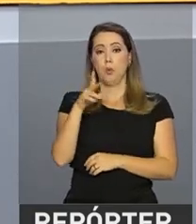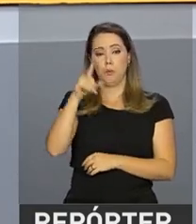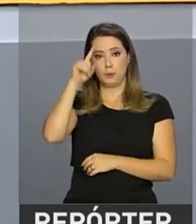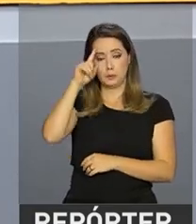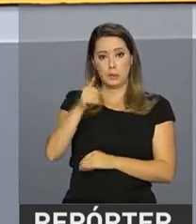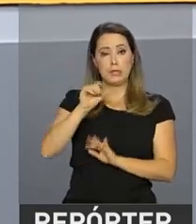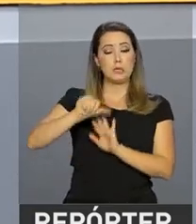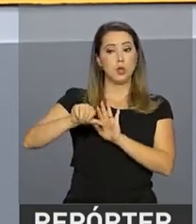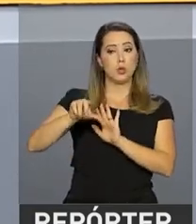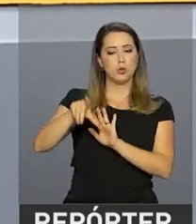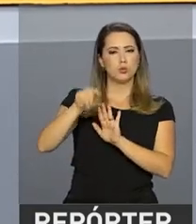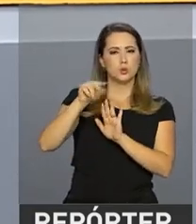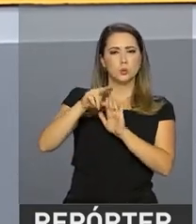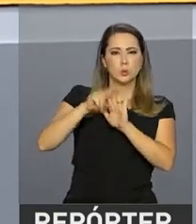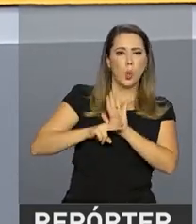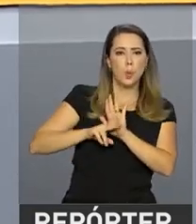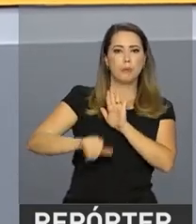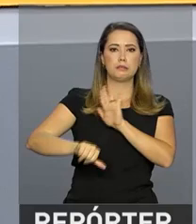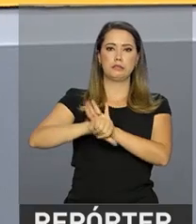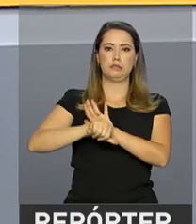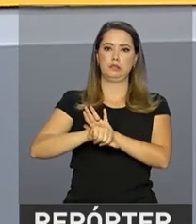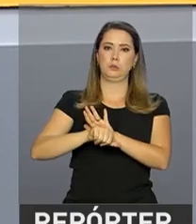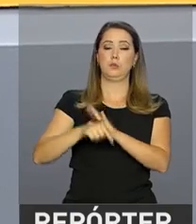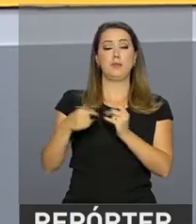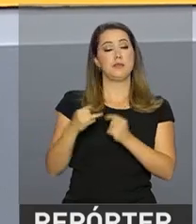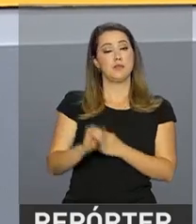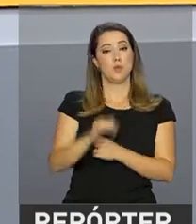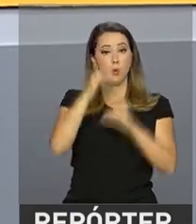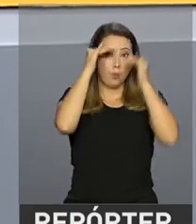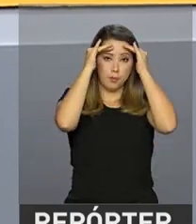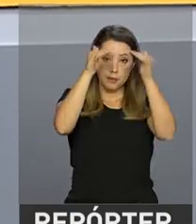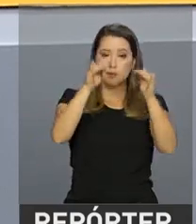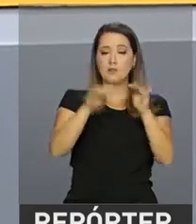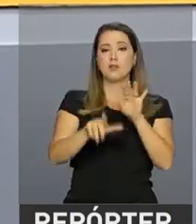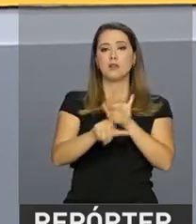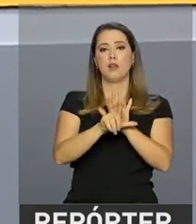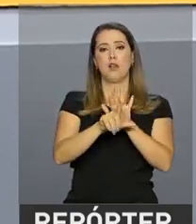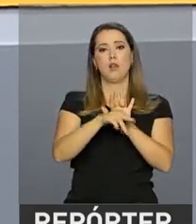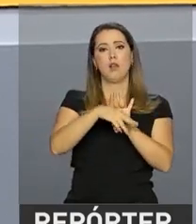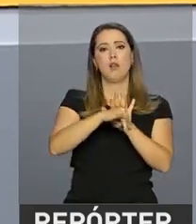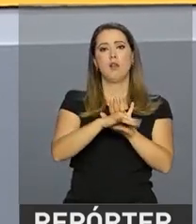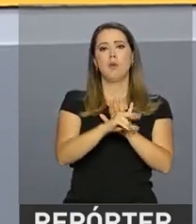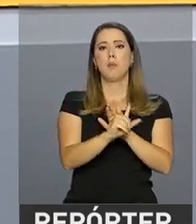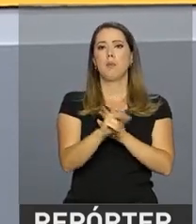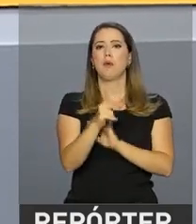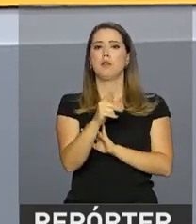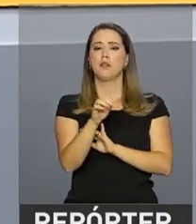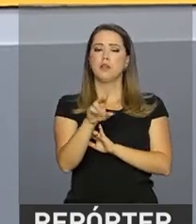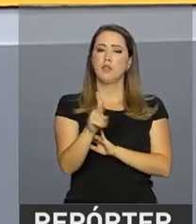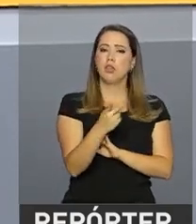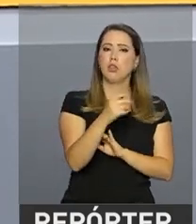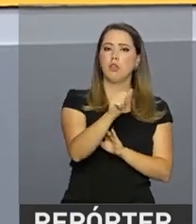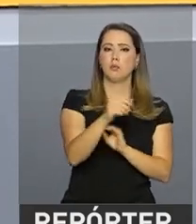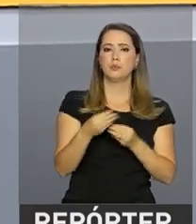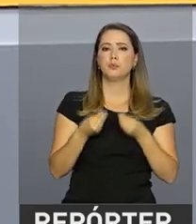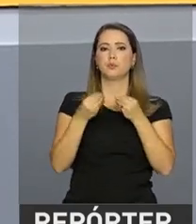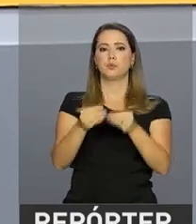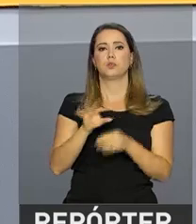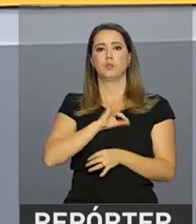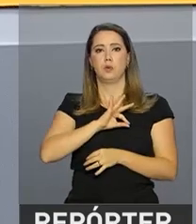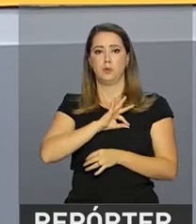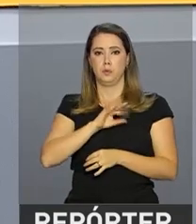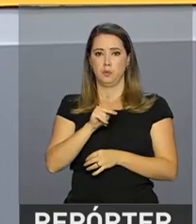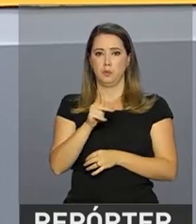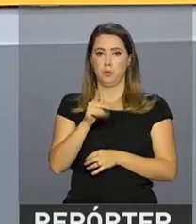crime o descumprimento de medidas protetivas previstas na lei maria da penha ea outra transfere a polícia federal a